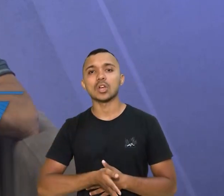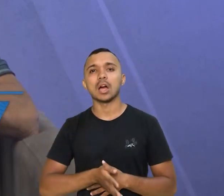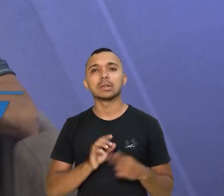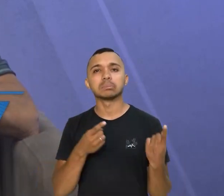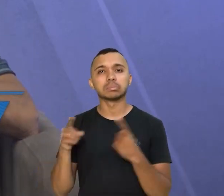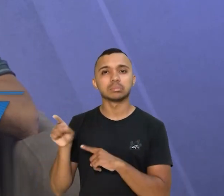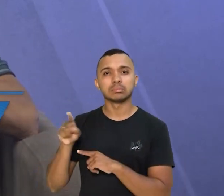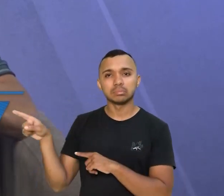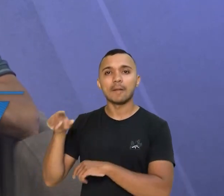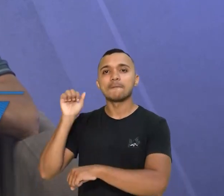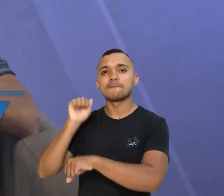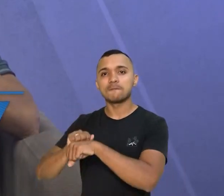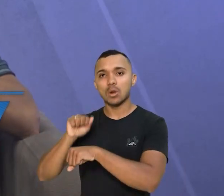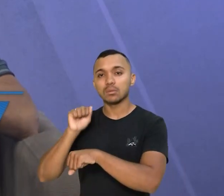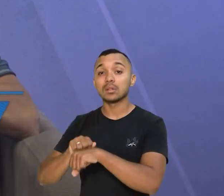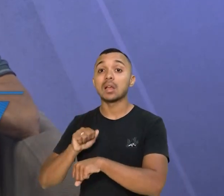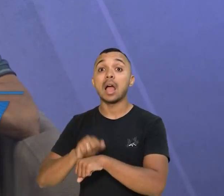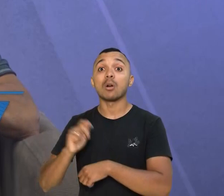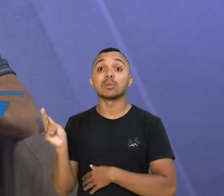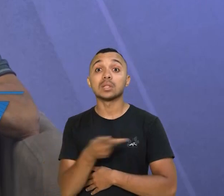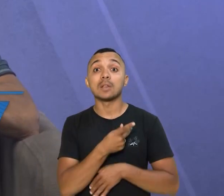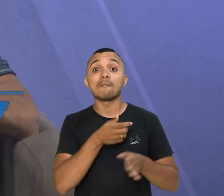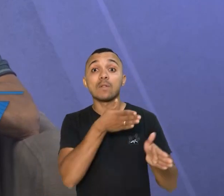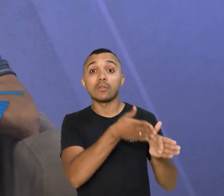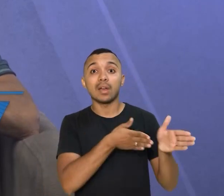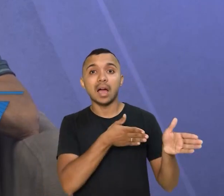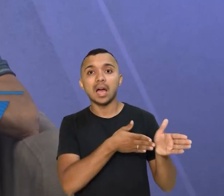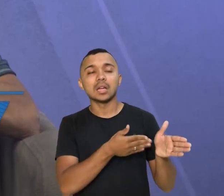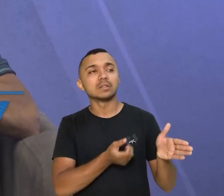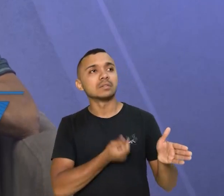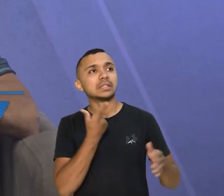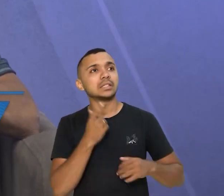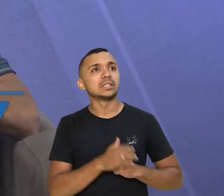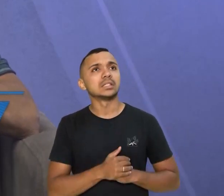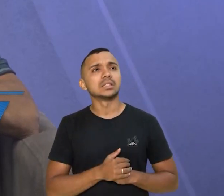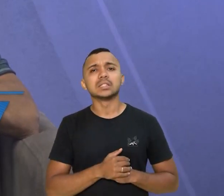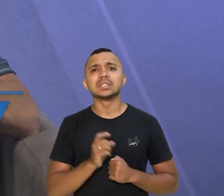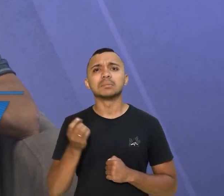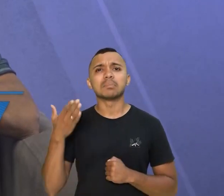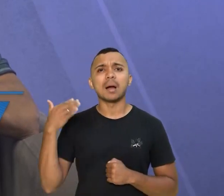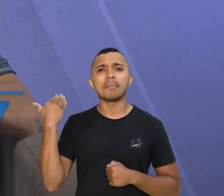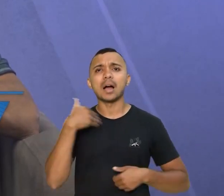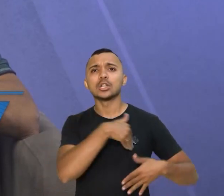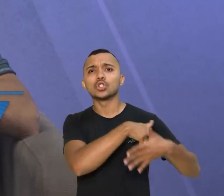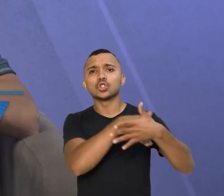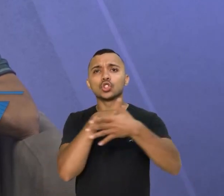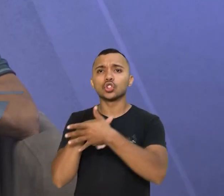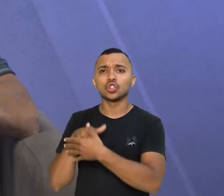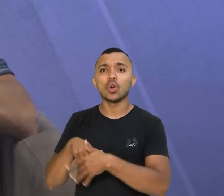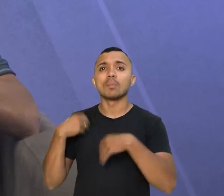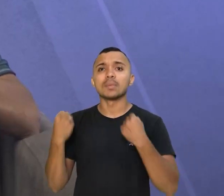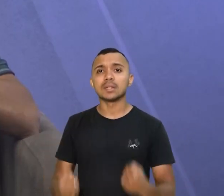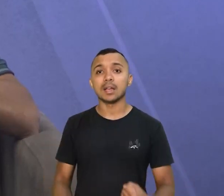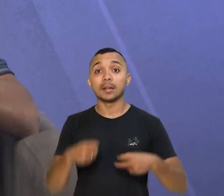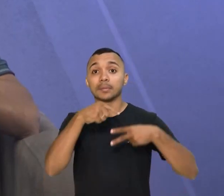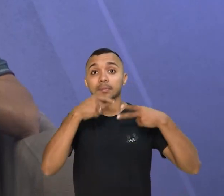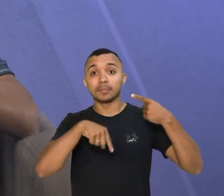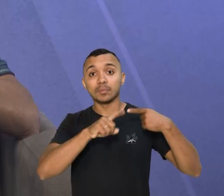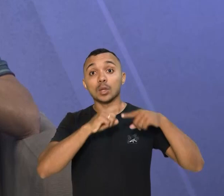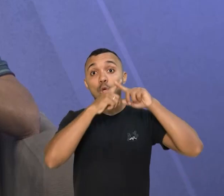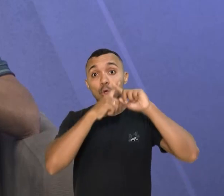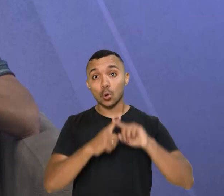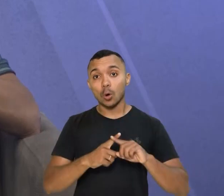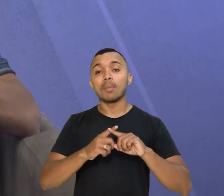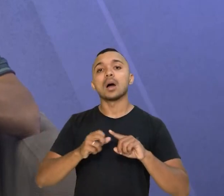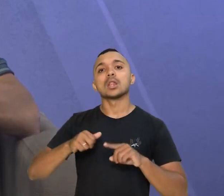Fortaleza, o time acabou sentindo falta. Né? A gente viu que os dois jogos foram muito intensos. O primeiro, ele fez um jogo da Copa do